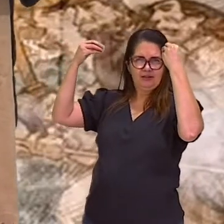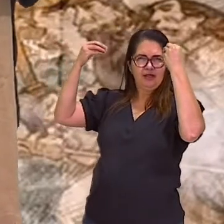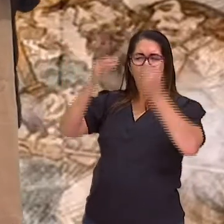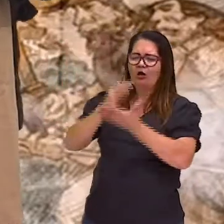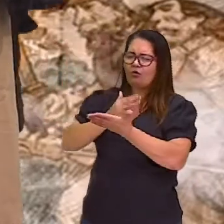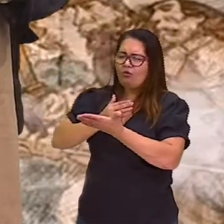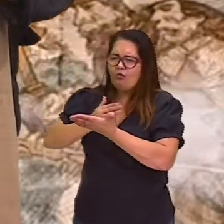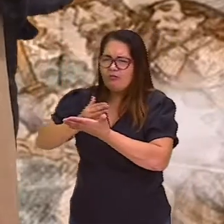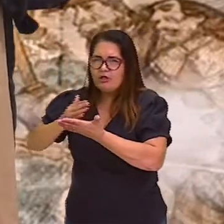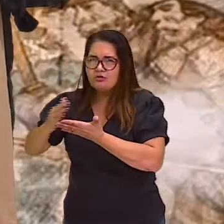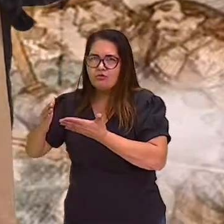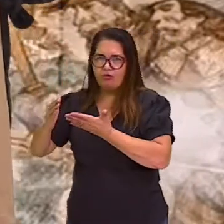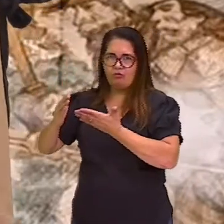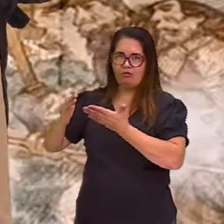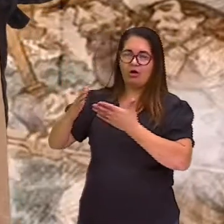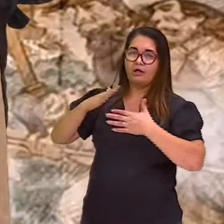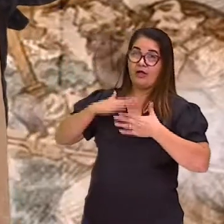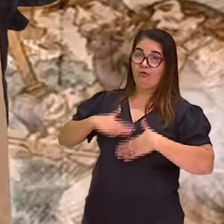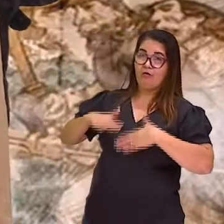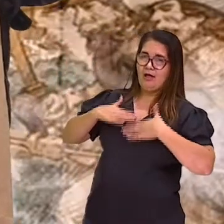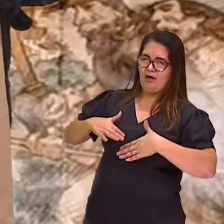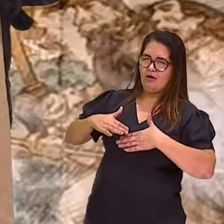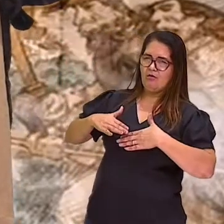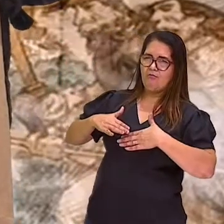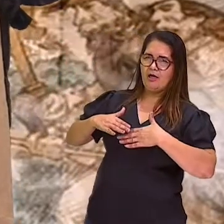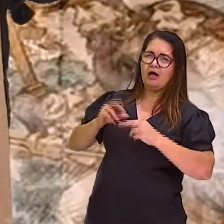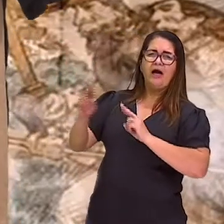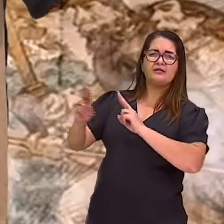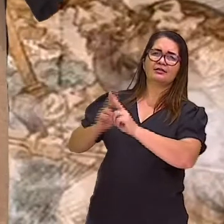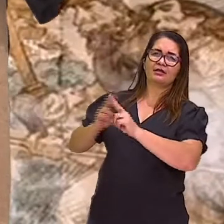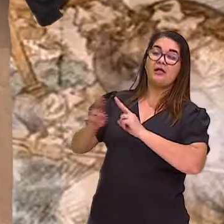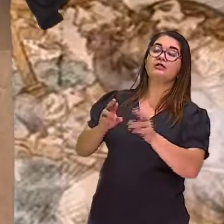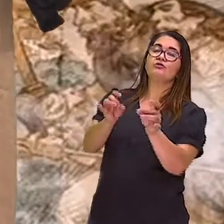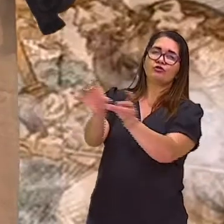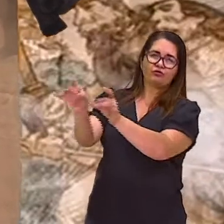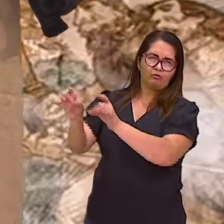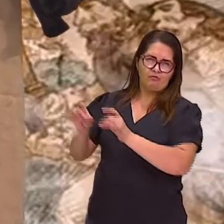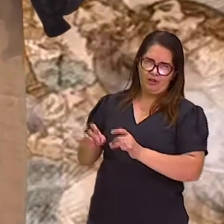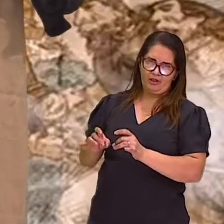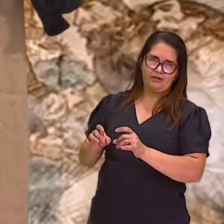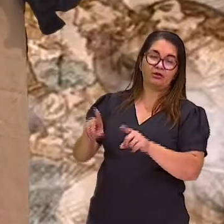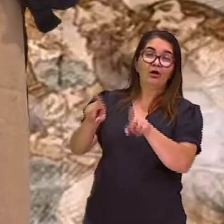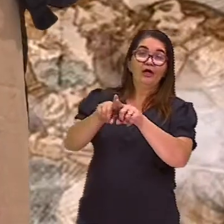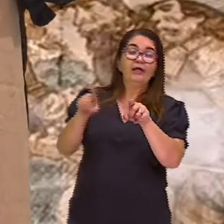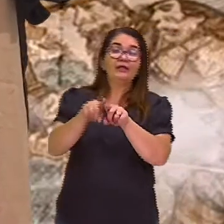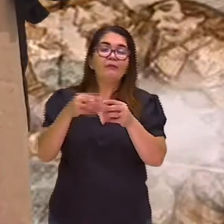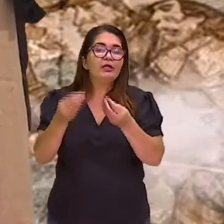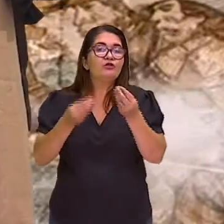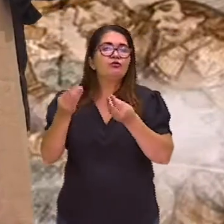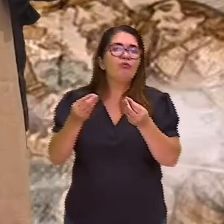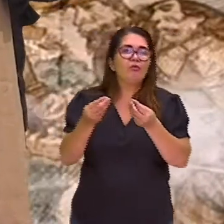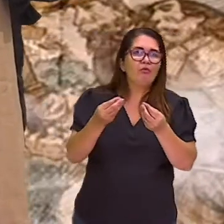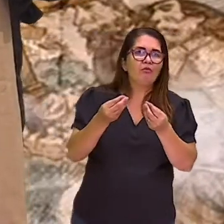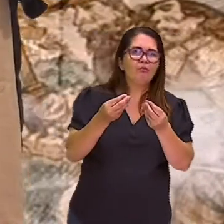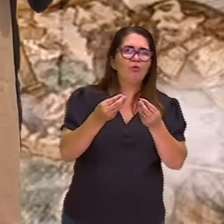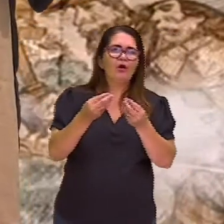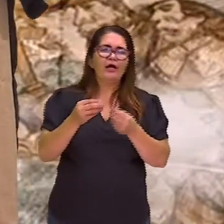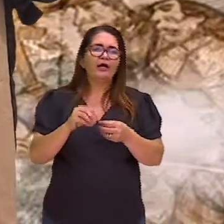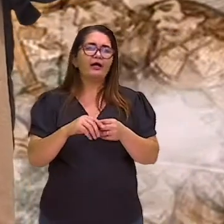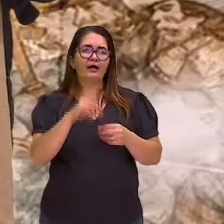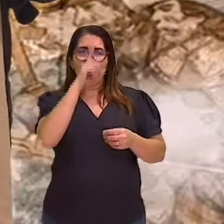normas para a melhoria da vida, como a obrigatoriedade de se plantar mandioca,